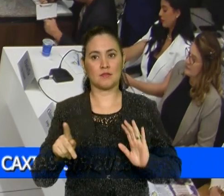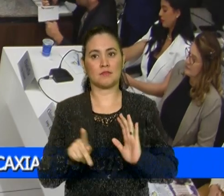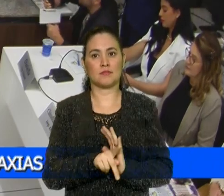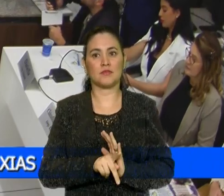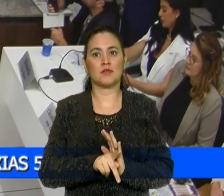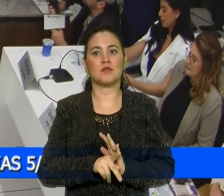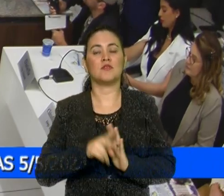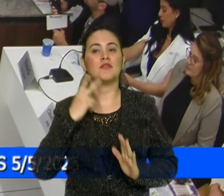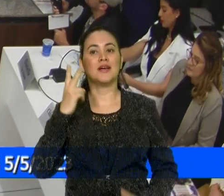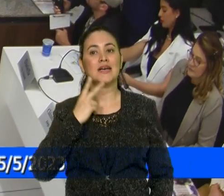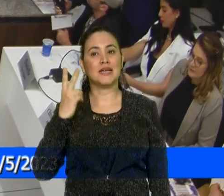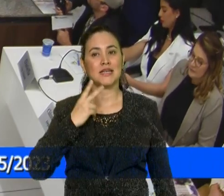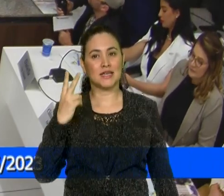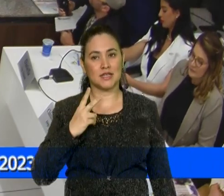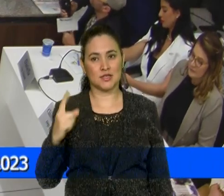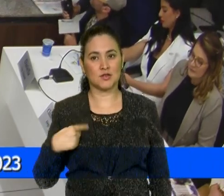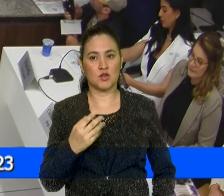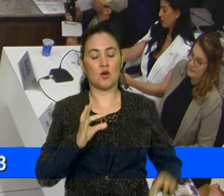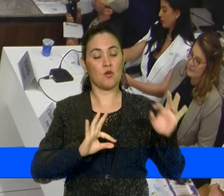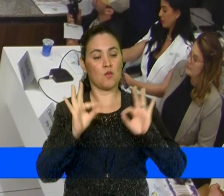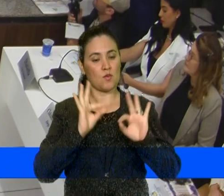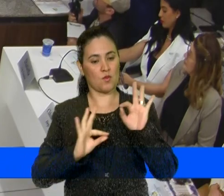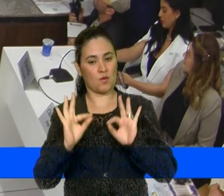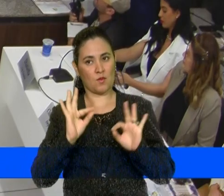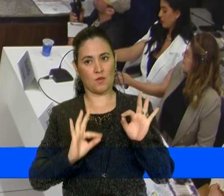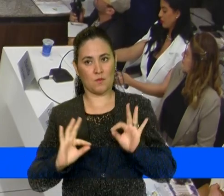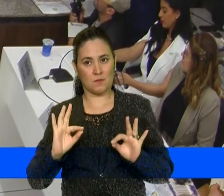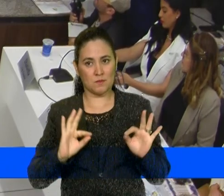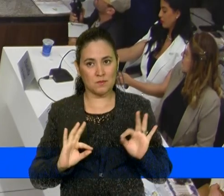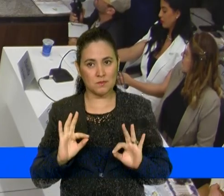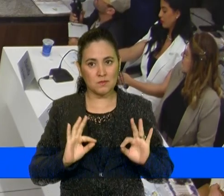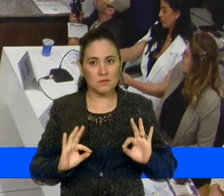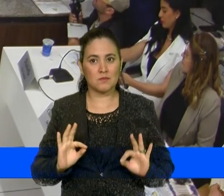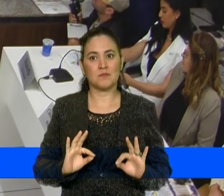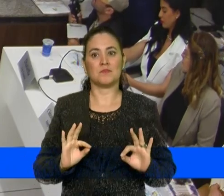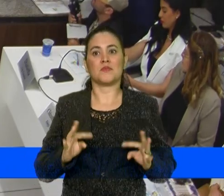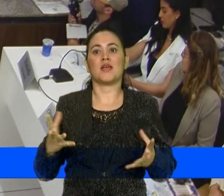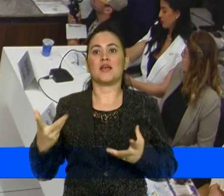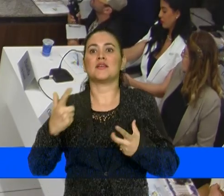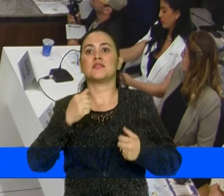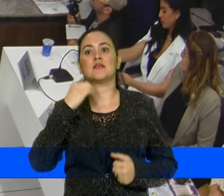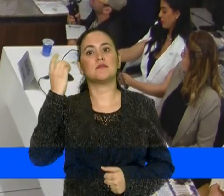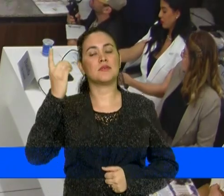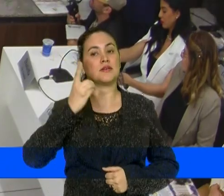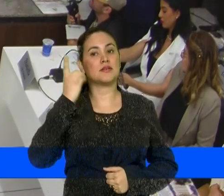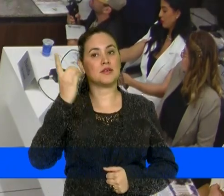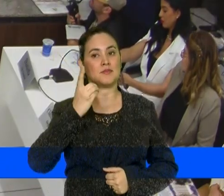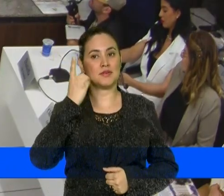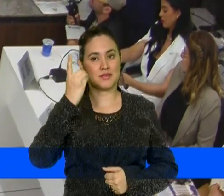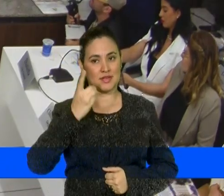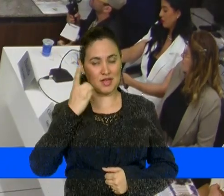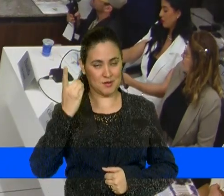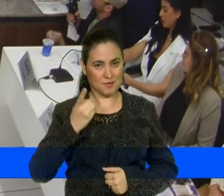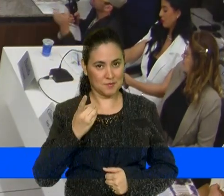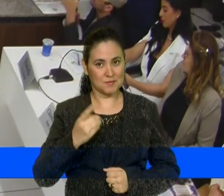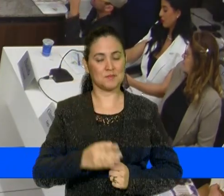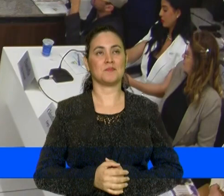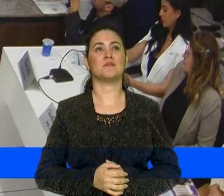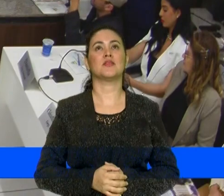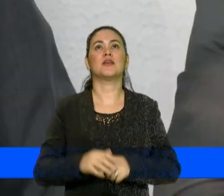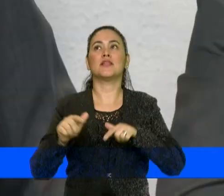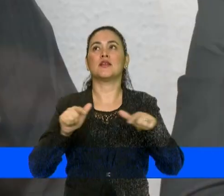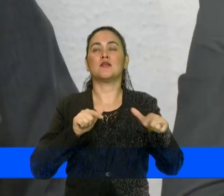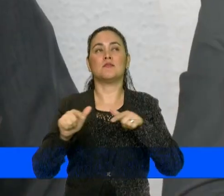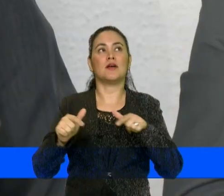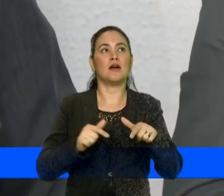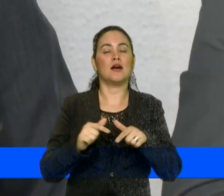muita dedicação dos nossos servidores e dos servidores também da Assembleia, que eu faço um agradecimento, espaço para